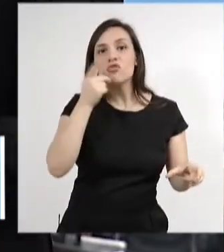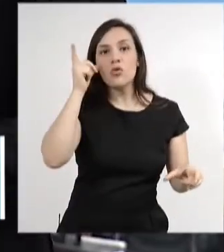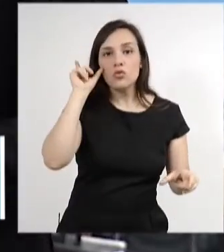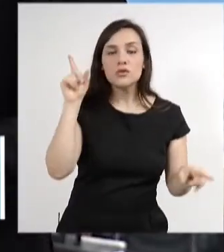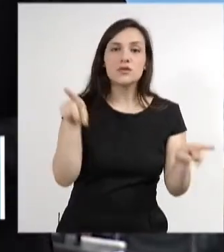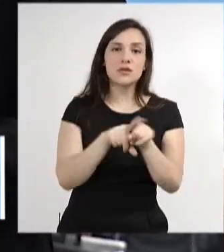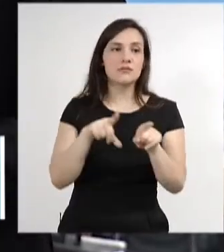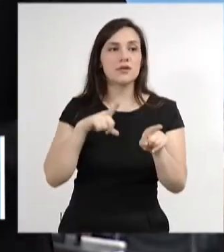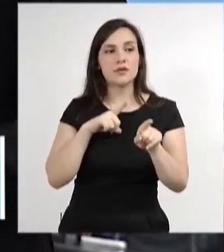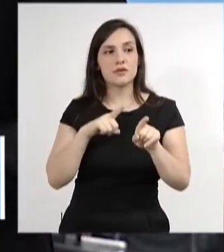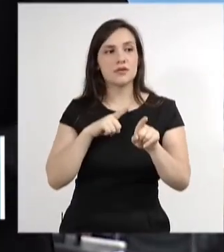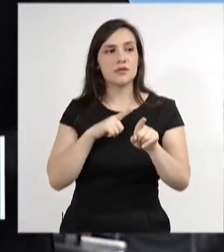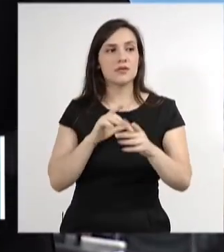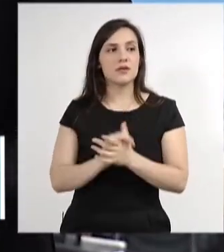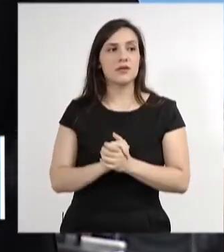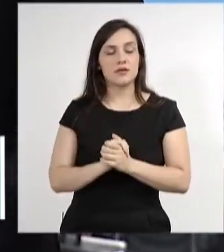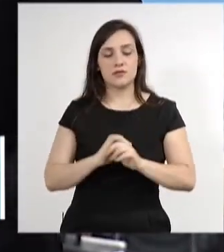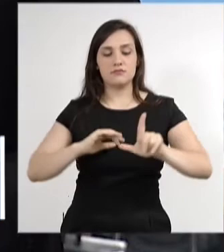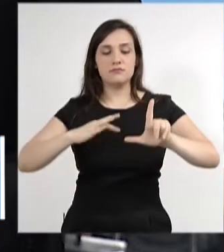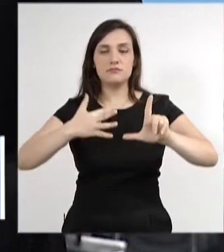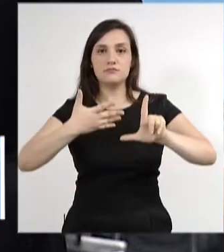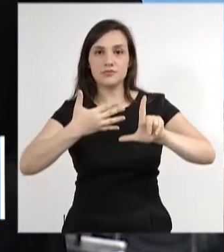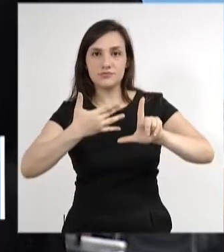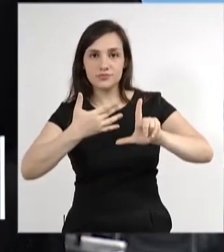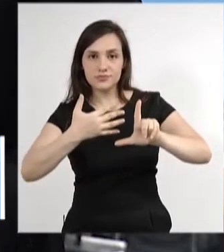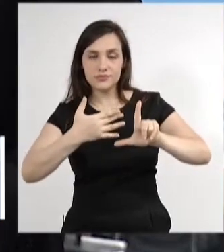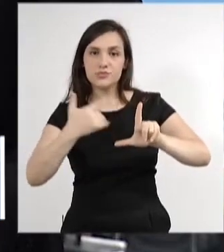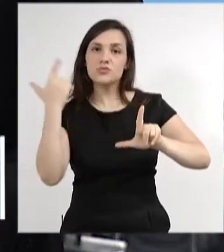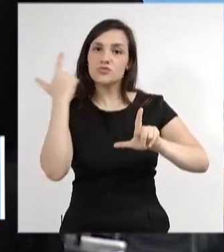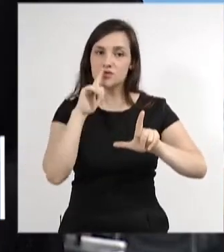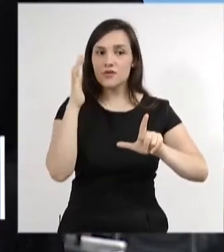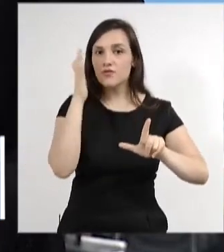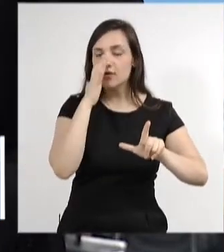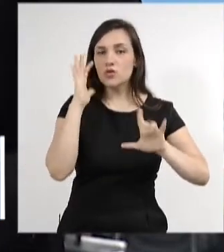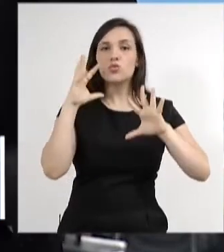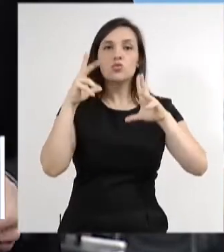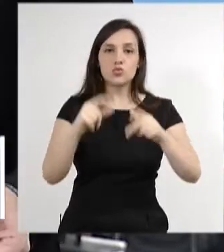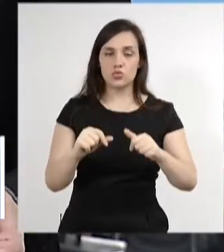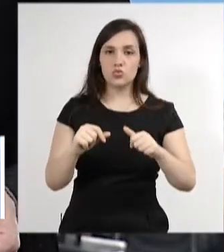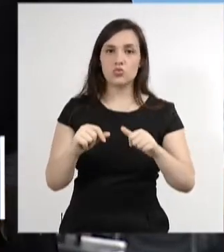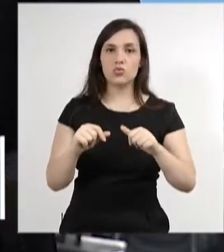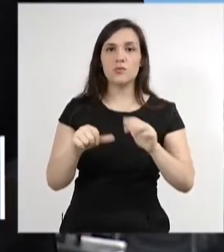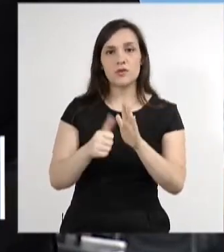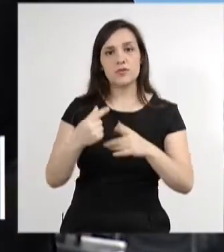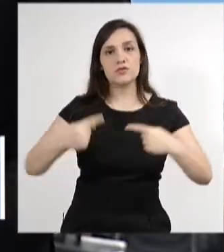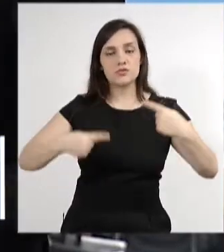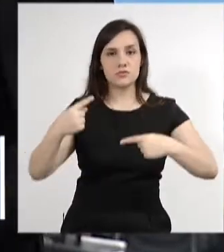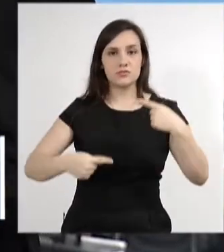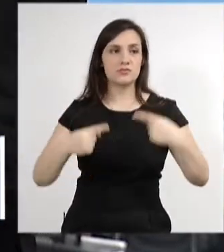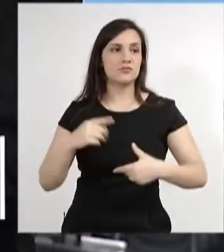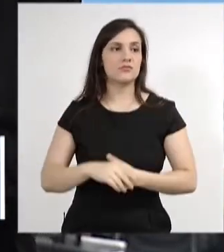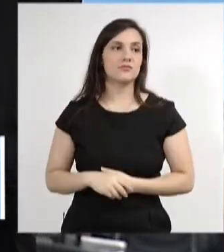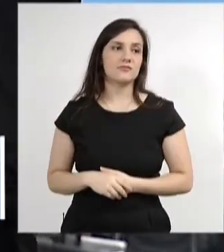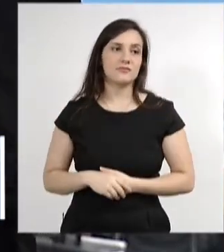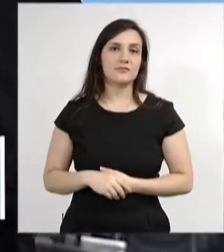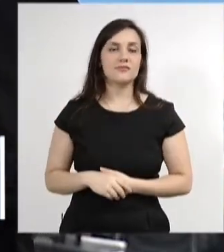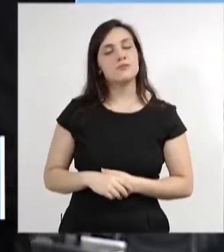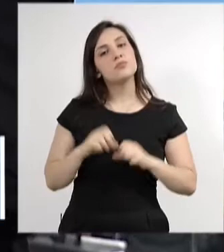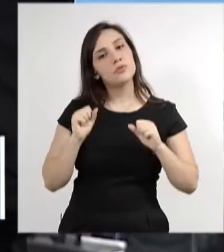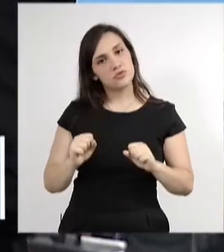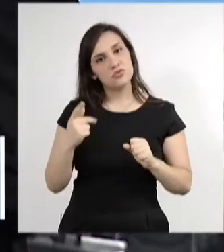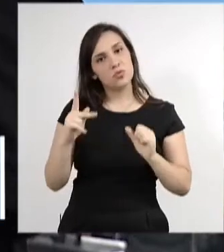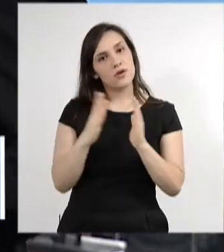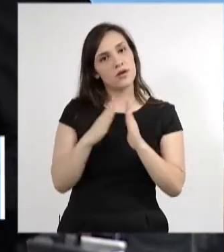também com o QR Code na tela para que você possa acompanhar as outras edições do Primeira Discussão na sua casa e também nos seus